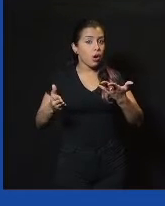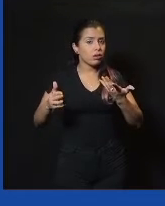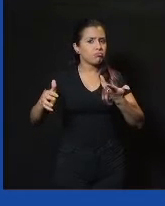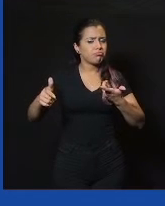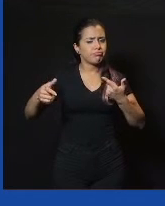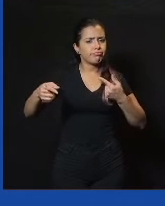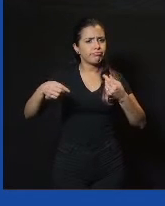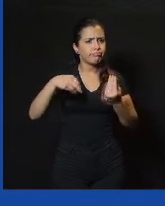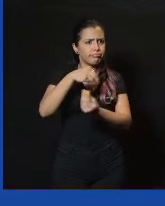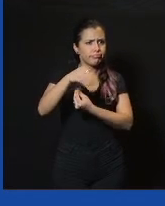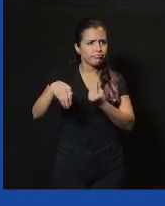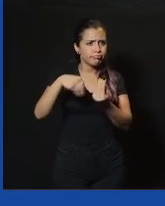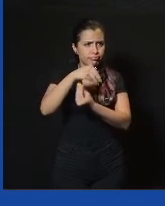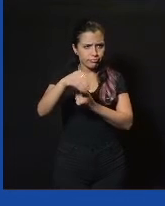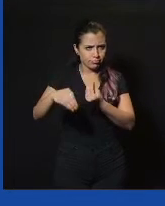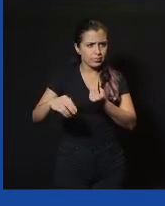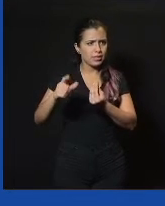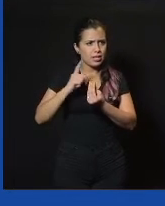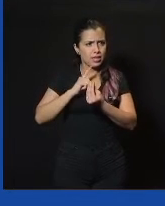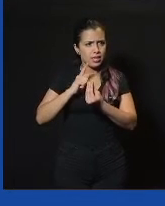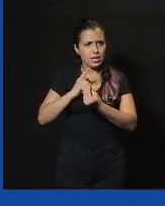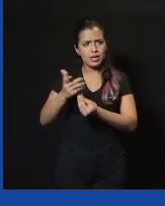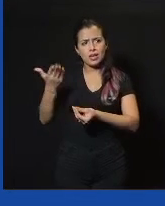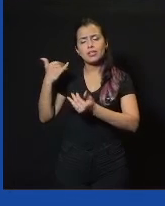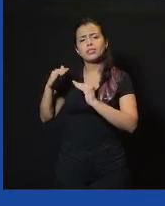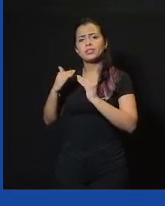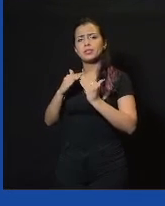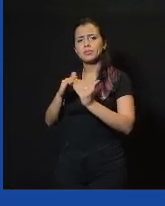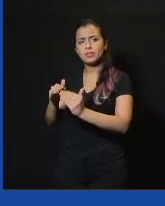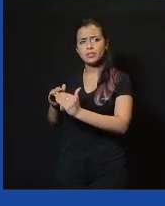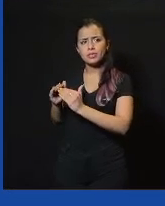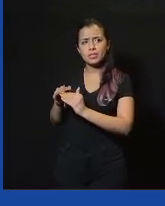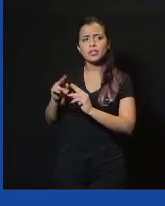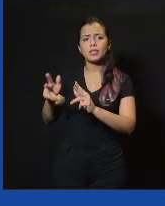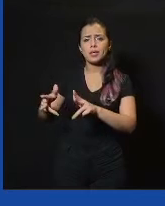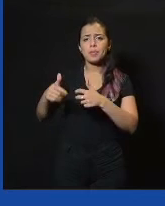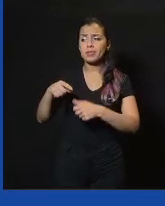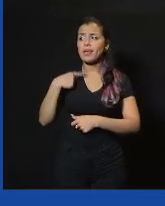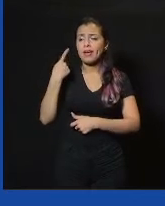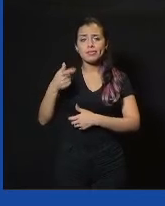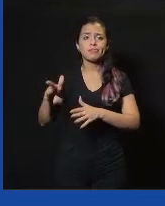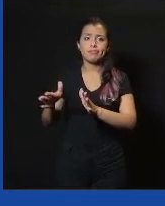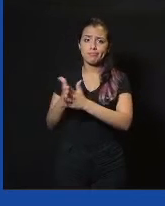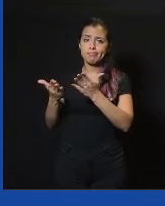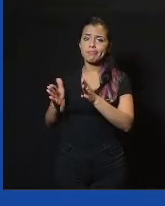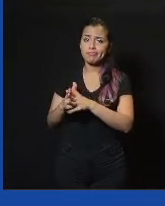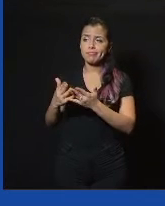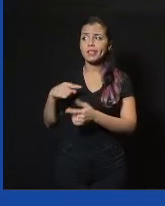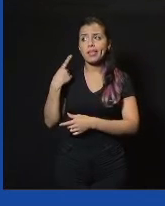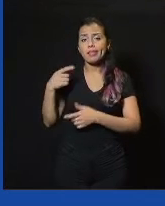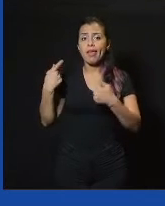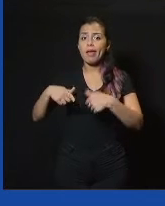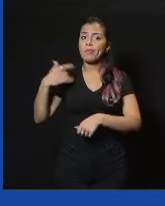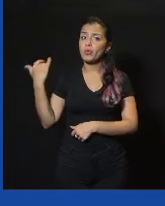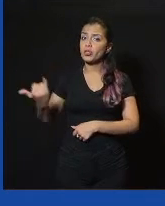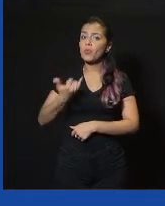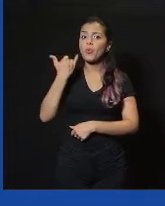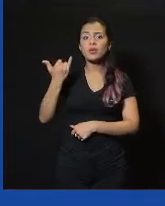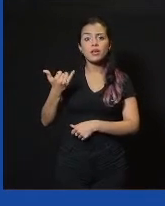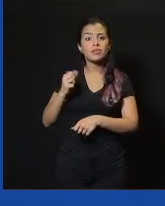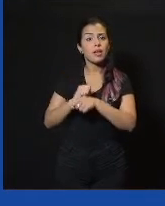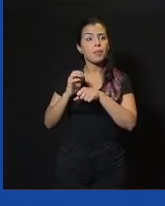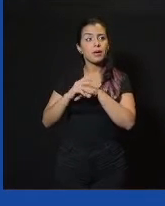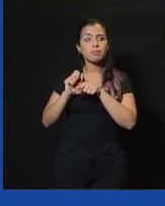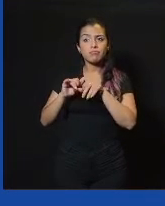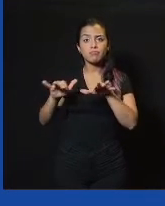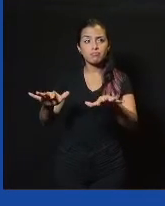mais abandonado quem fica é o favelado. Está na hora de se ligar, se tocar e ver que nós não somos carentes, que nós somos muito potentes, está provado aí na pandemia. Rafael, eu estava